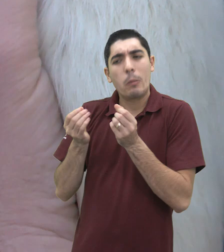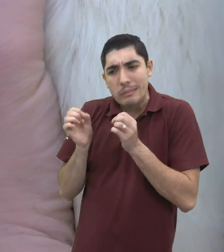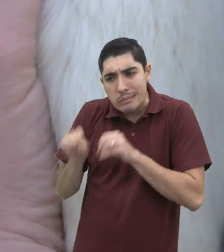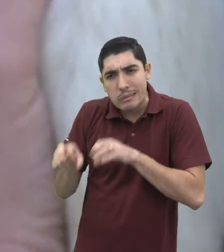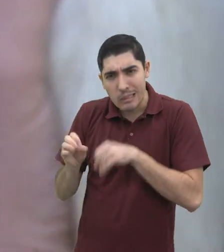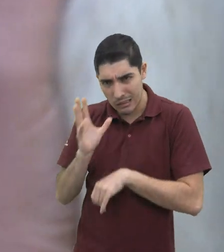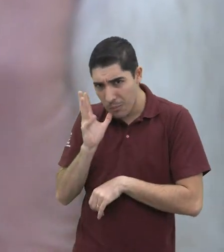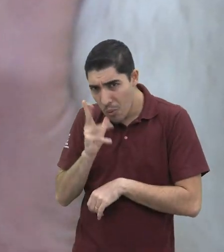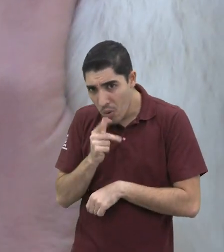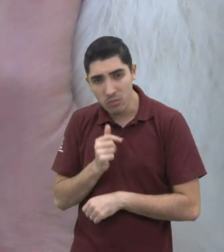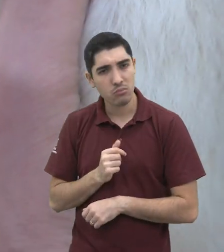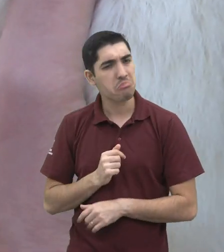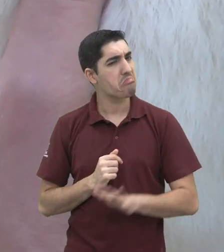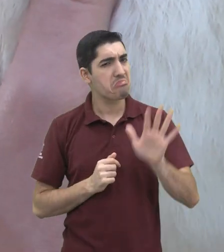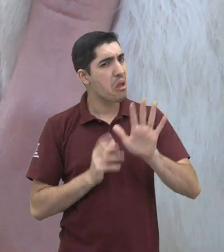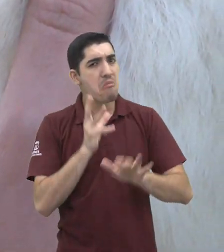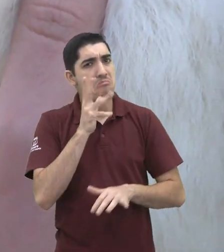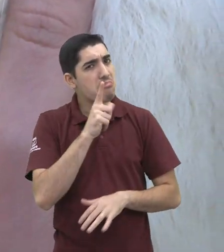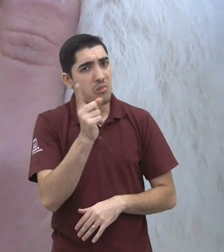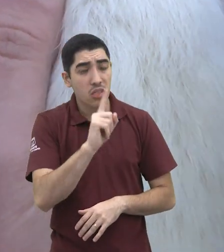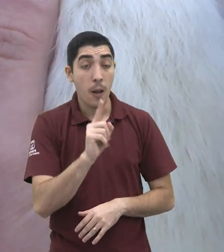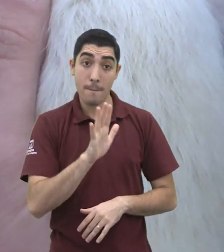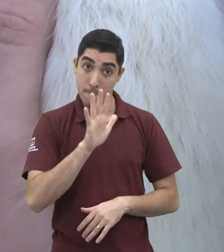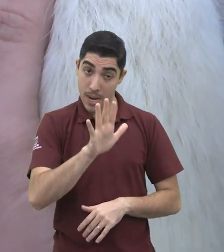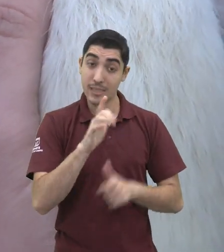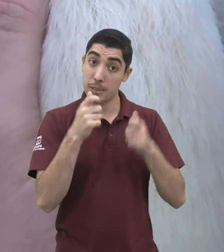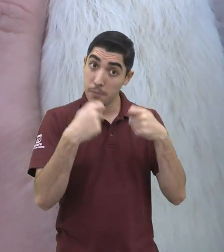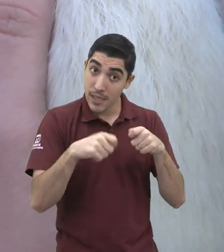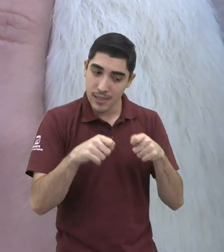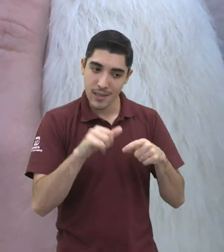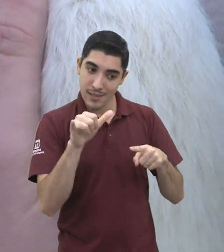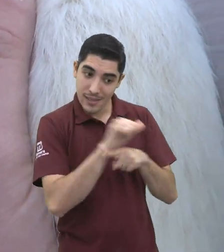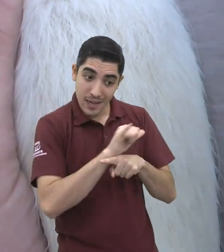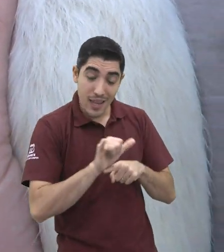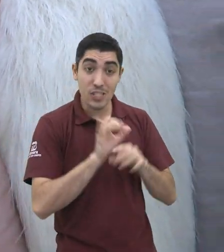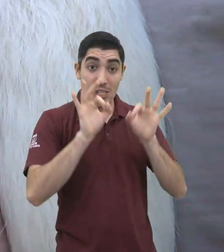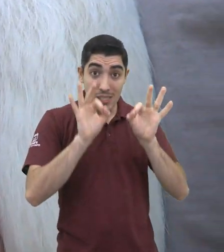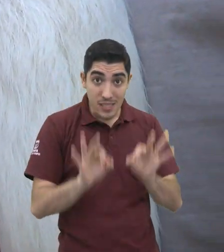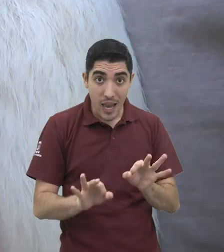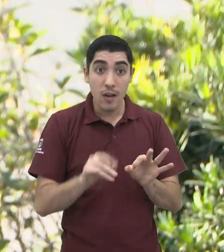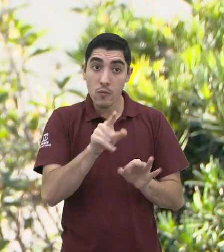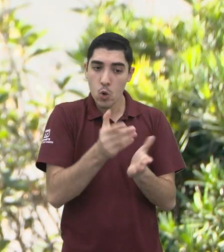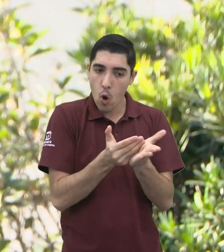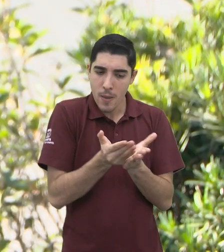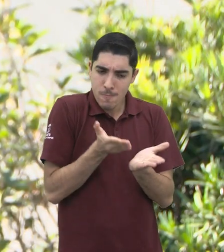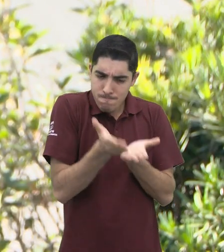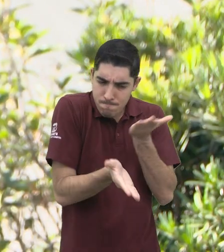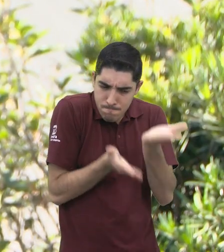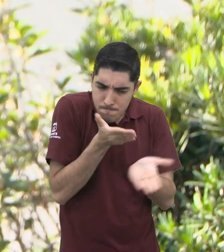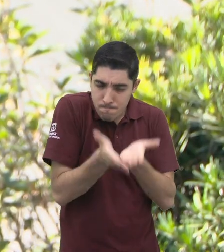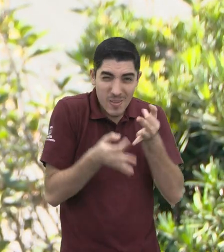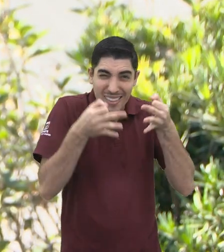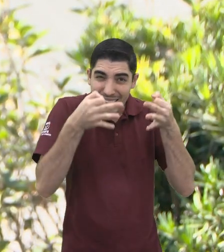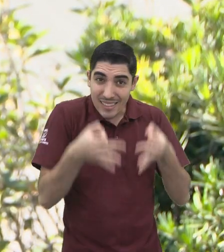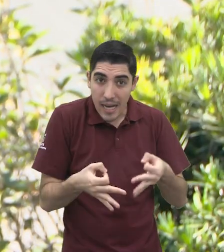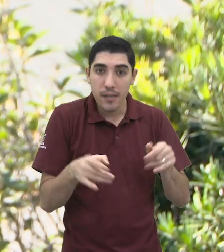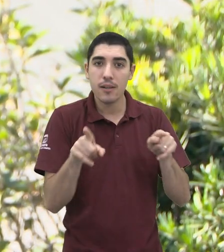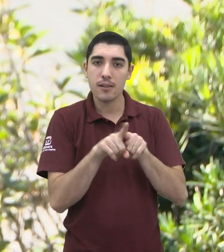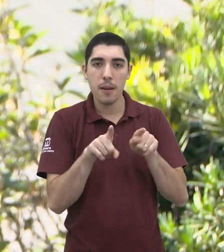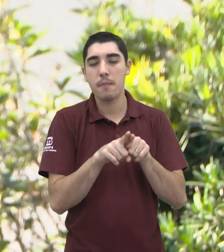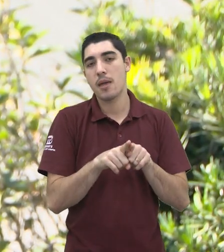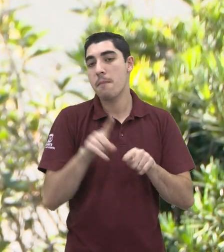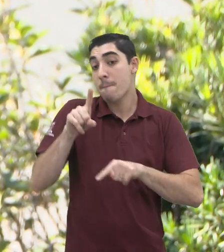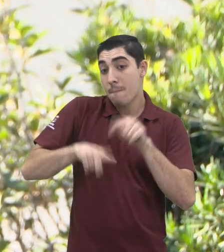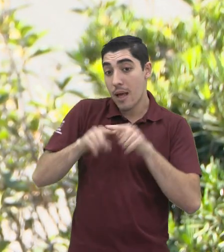é algo muito demorado? Olha, não é demorado se você tiver a técnica certa, utilizar a intensidade certa e tiver